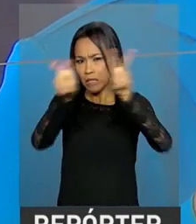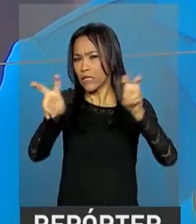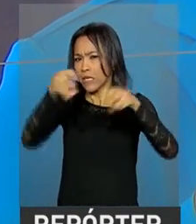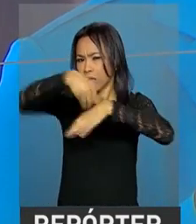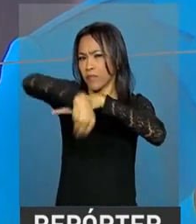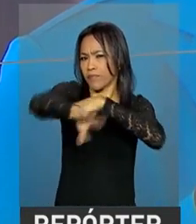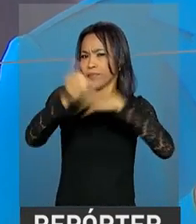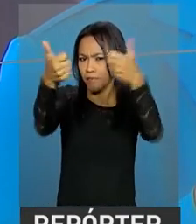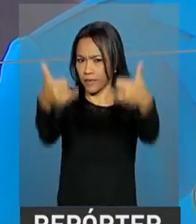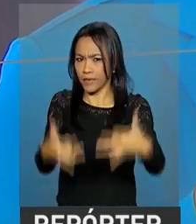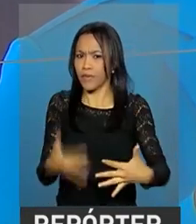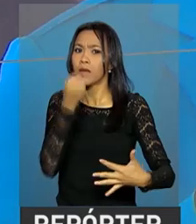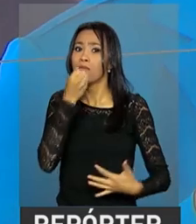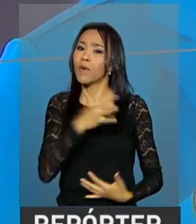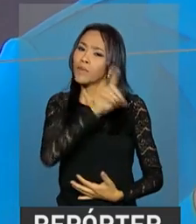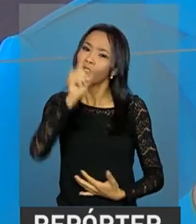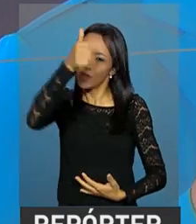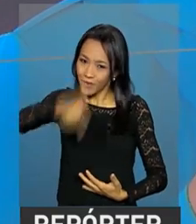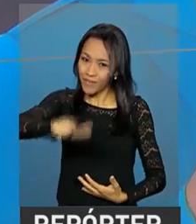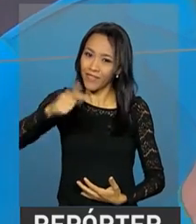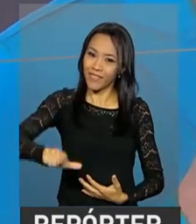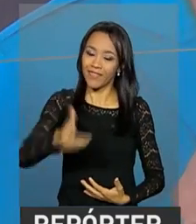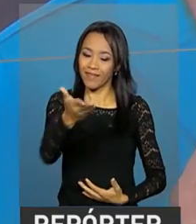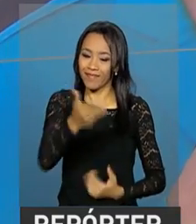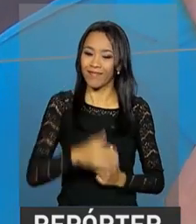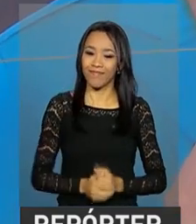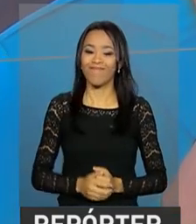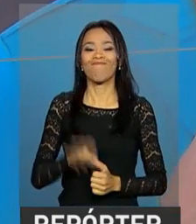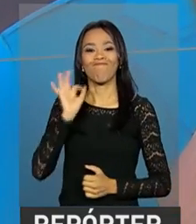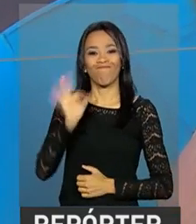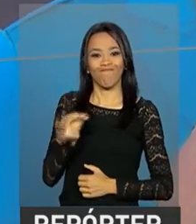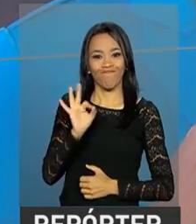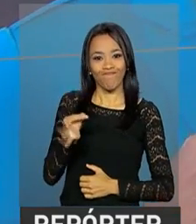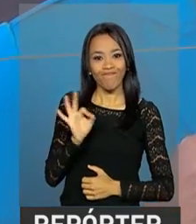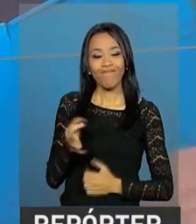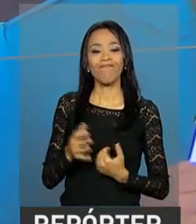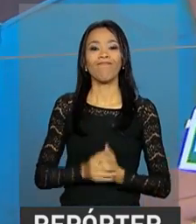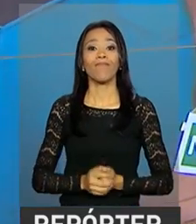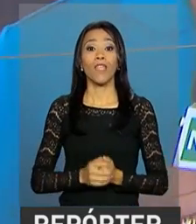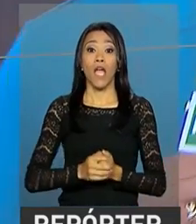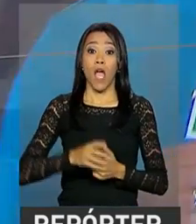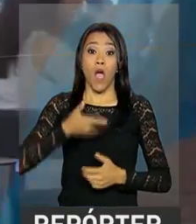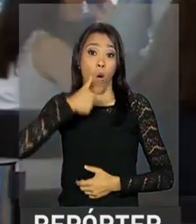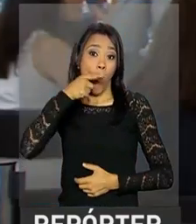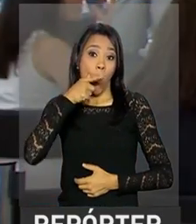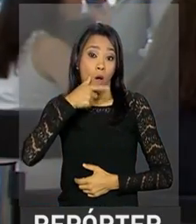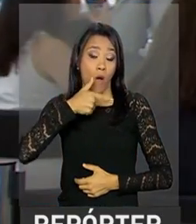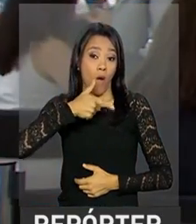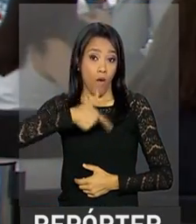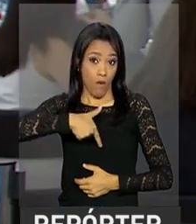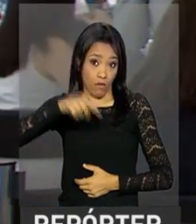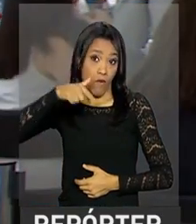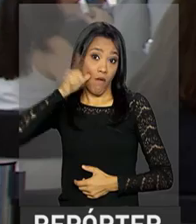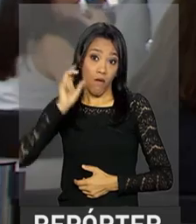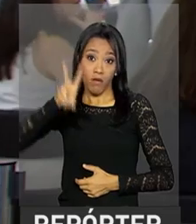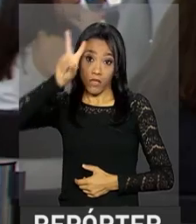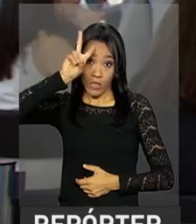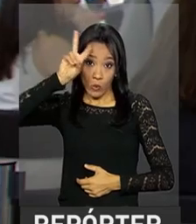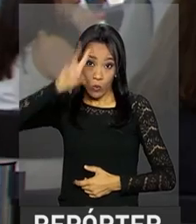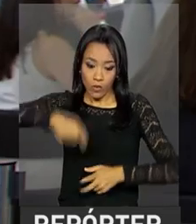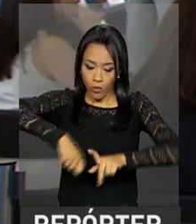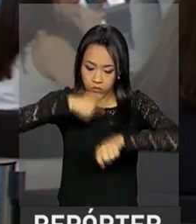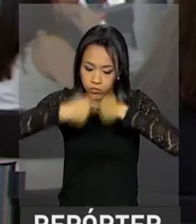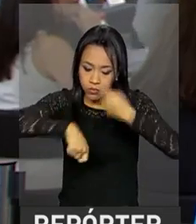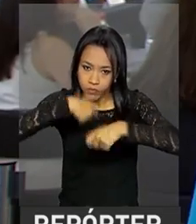Mara, mais uma vez, bom dia para você. Oi, Leandro, é isso mesmo. Olha, no jantar desta segunda-feira com os parlamentares,